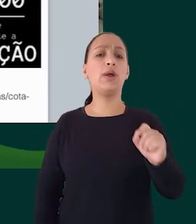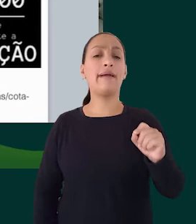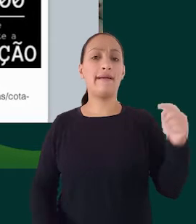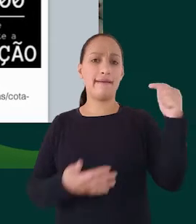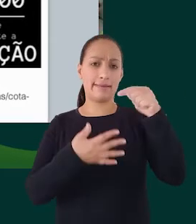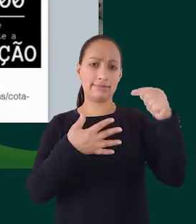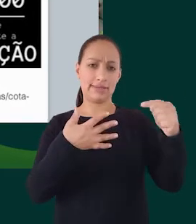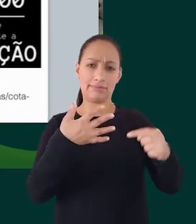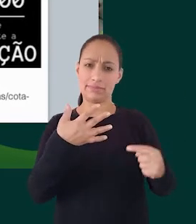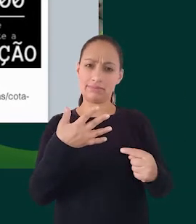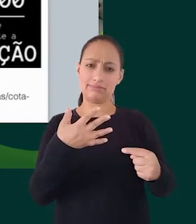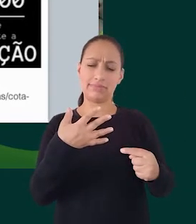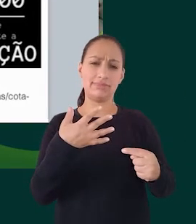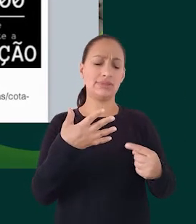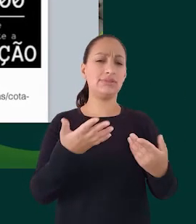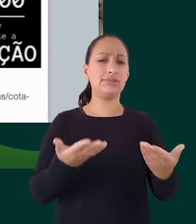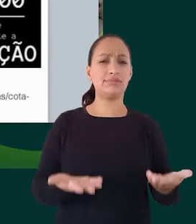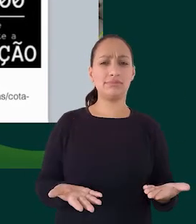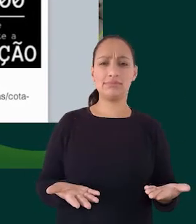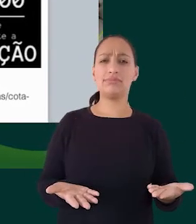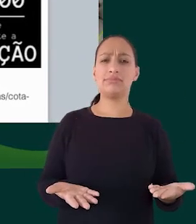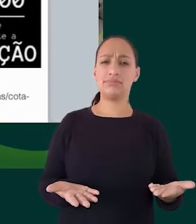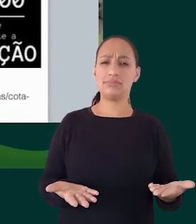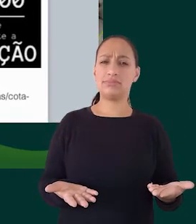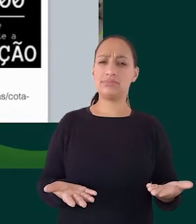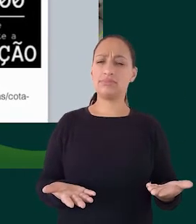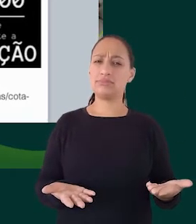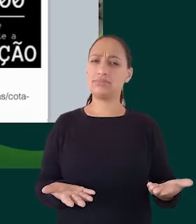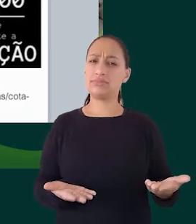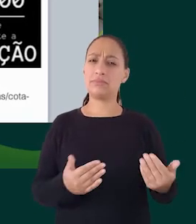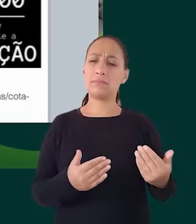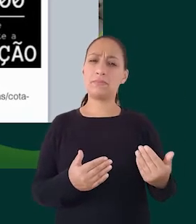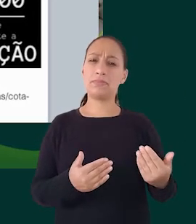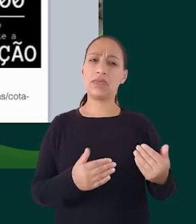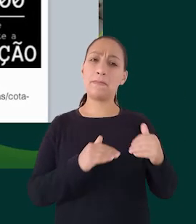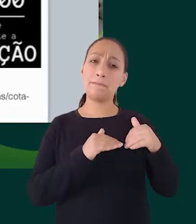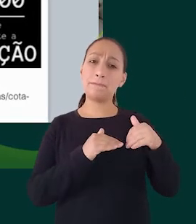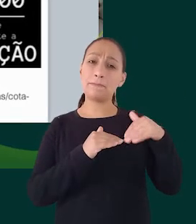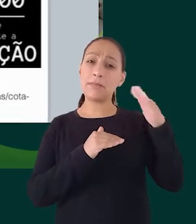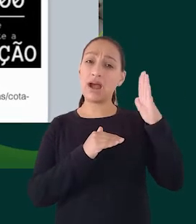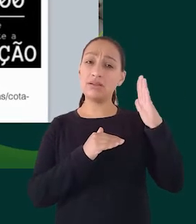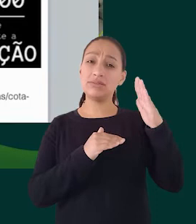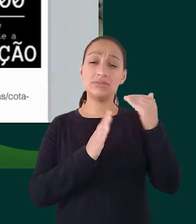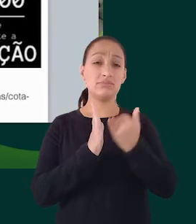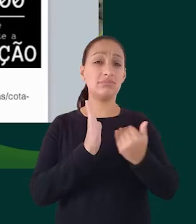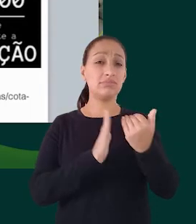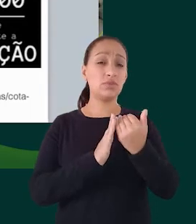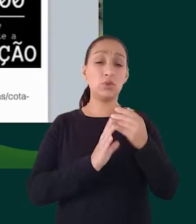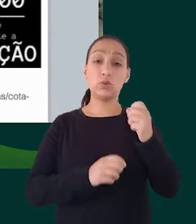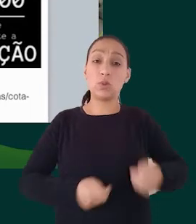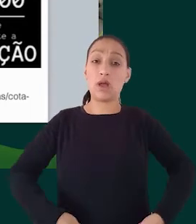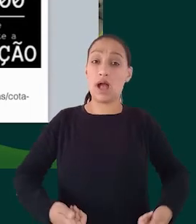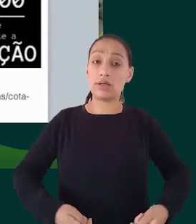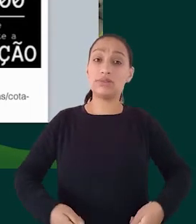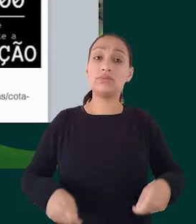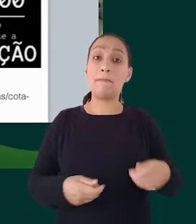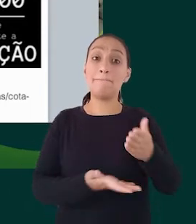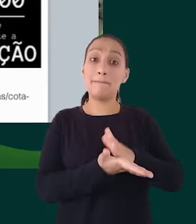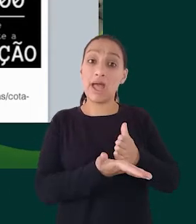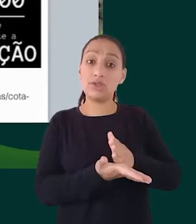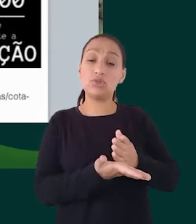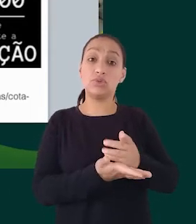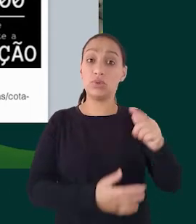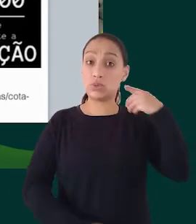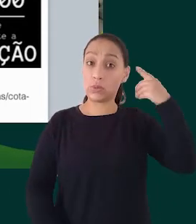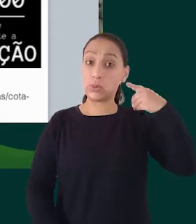elementos que destoavam muito do gasto médio que os deputados fazem. E se vocês